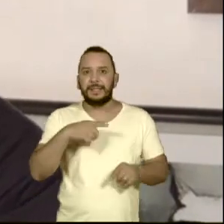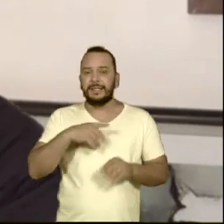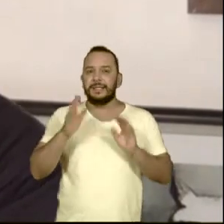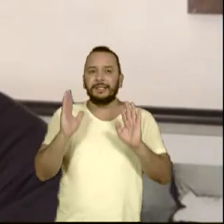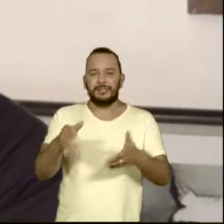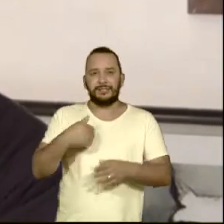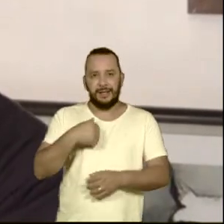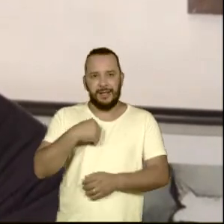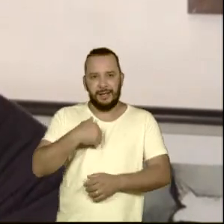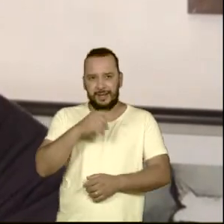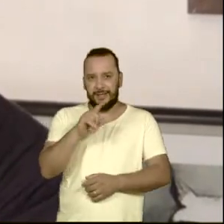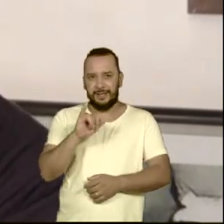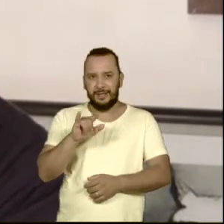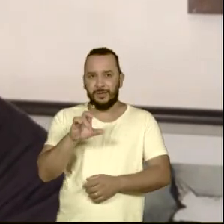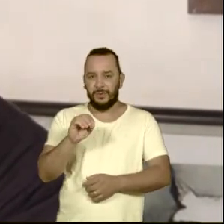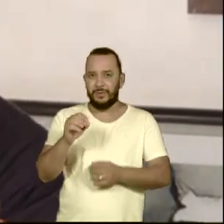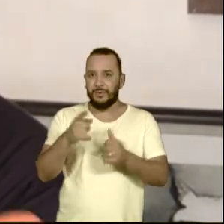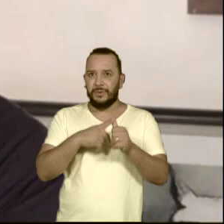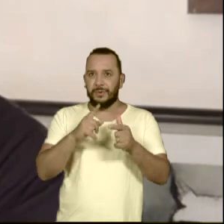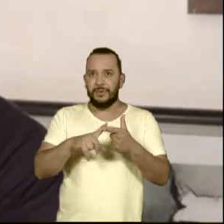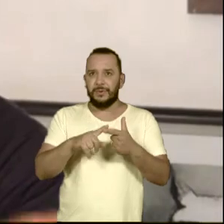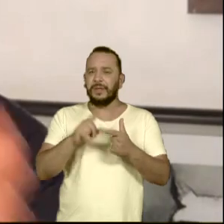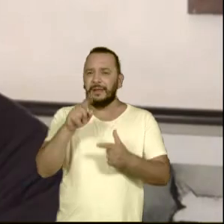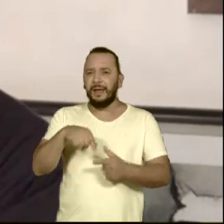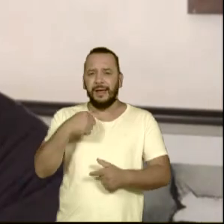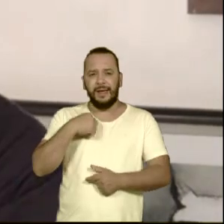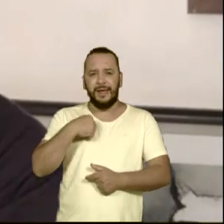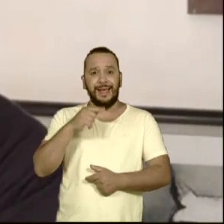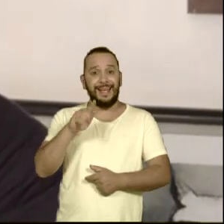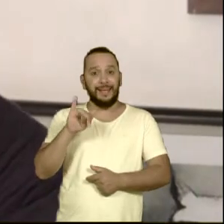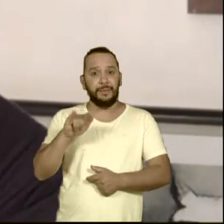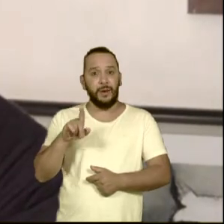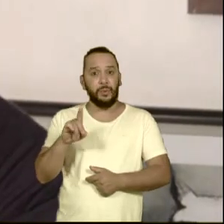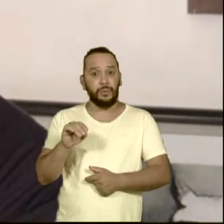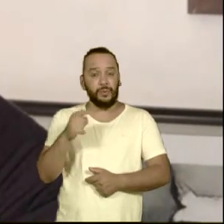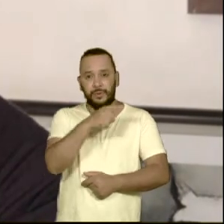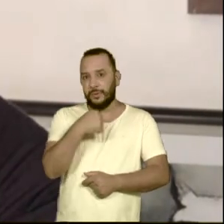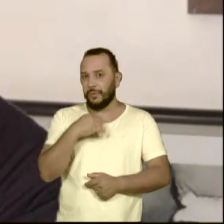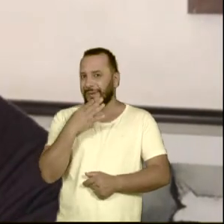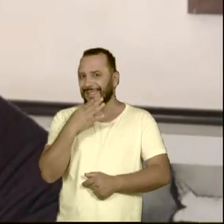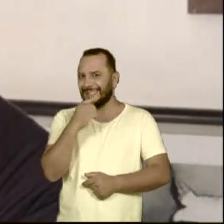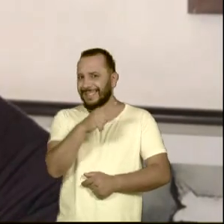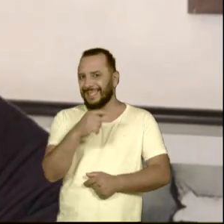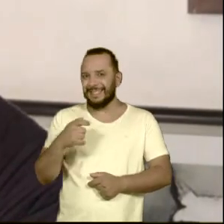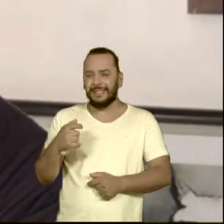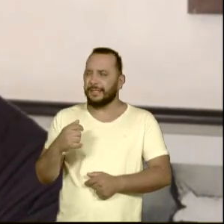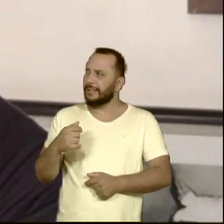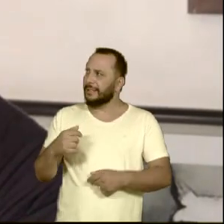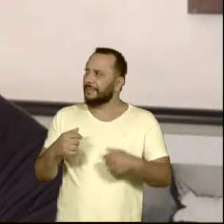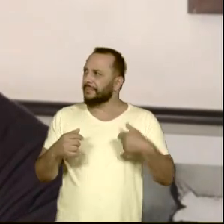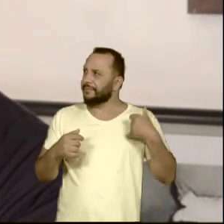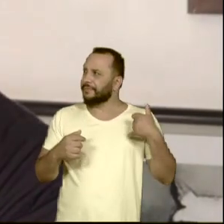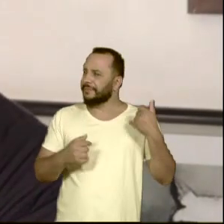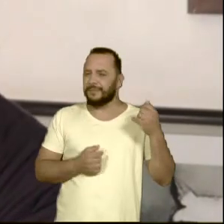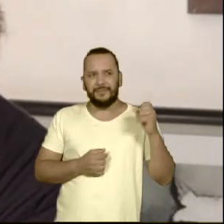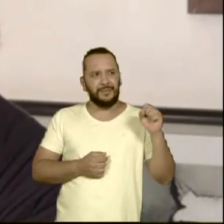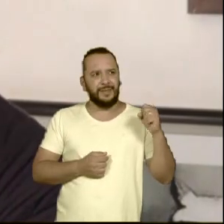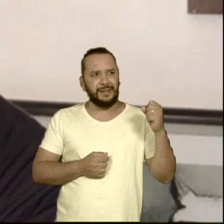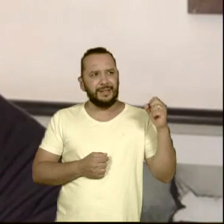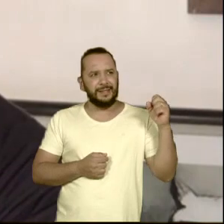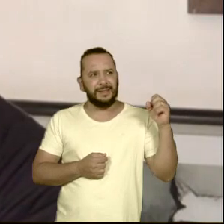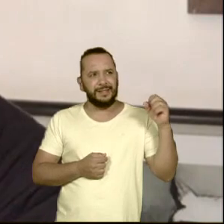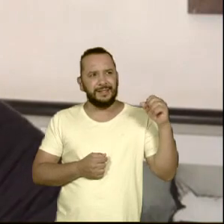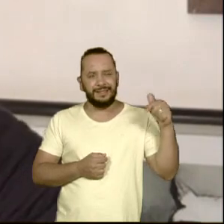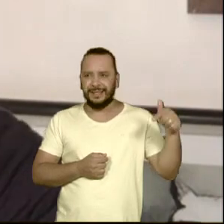Spiney, que era o Garibaldo. Quando eu o conheci, ele já tinha 87 anos,